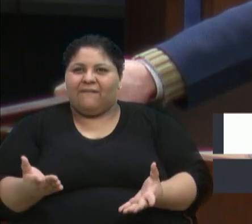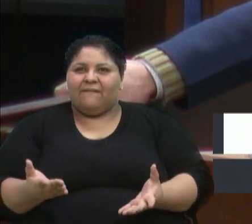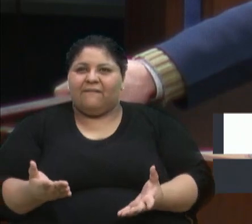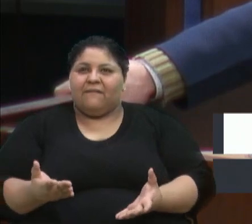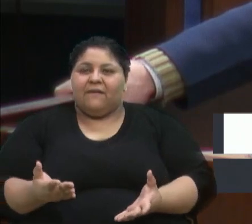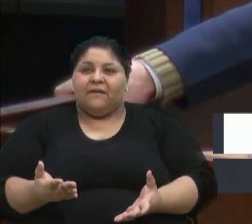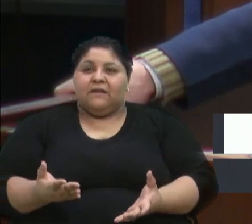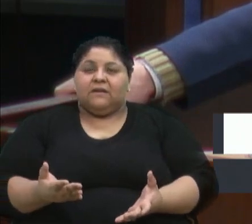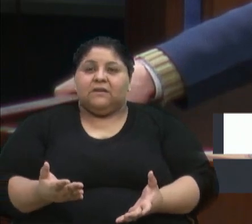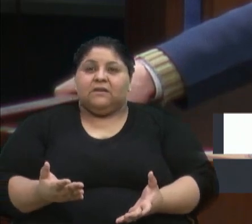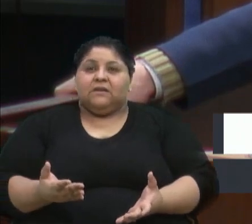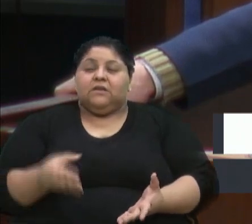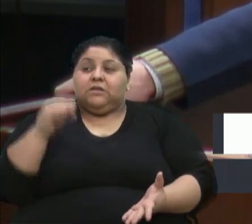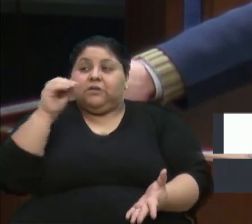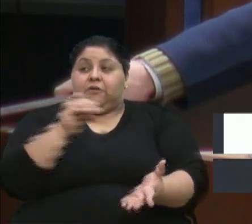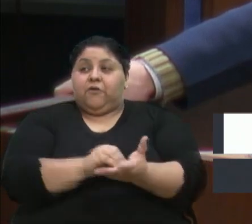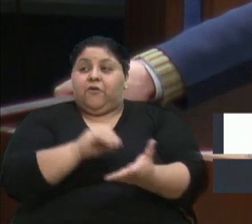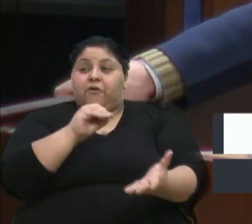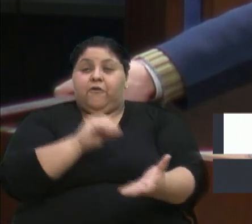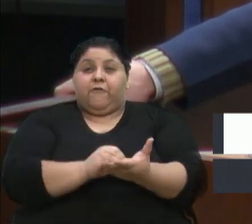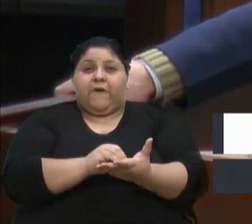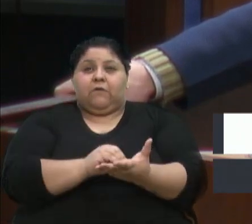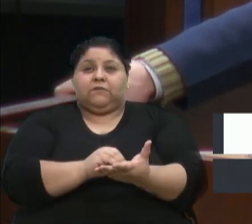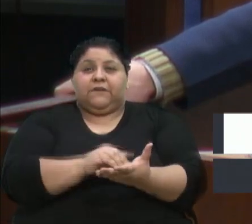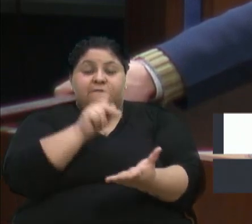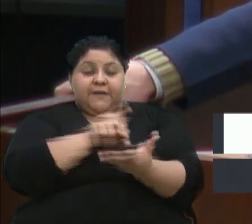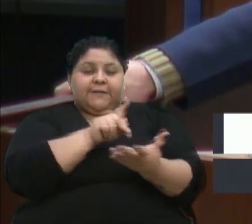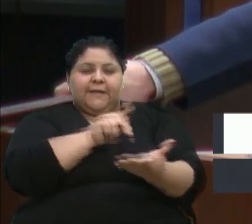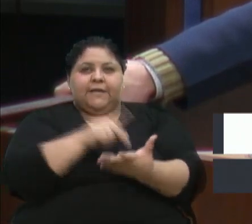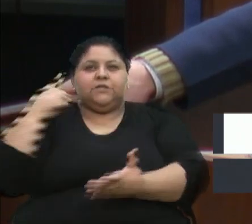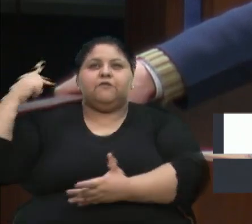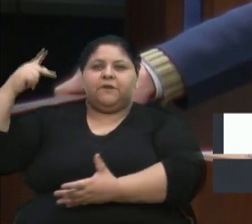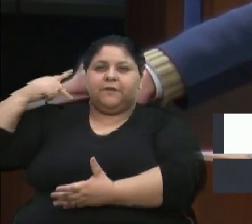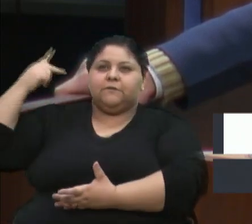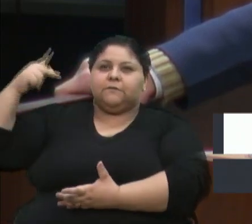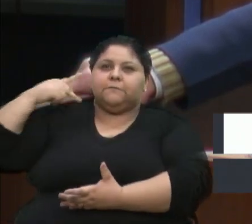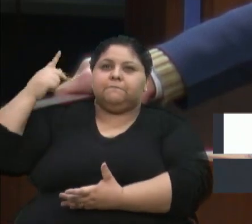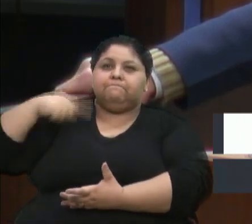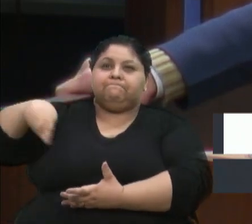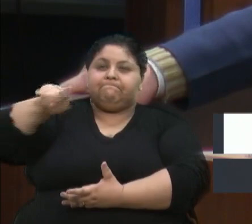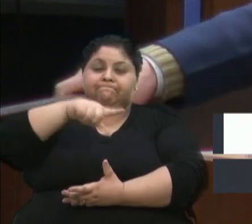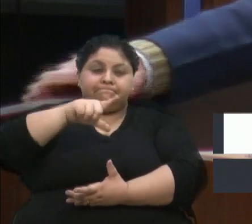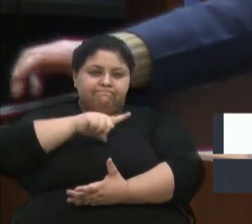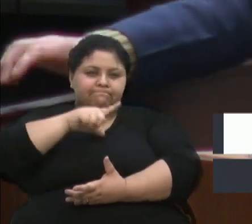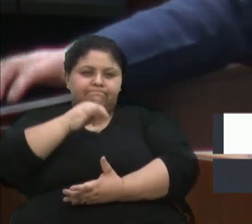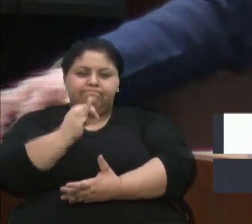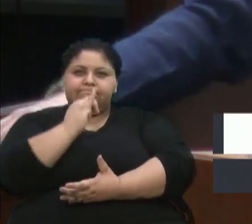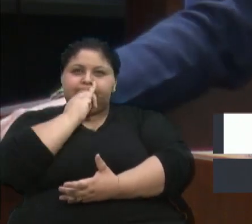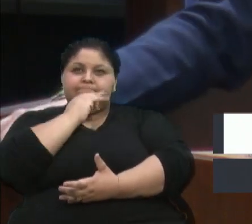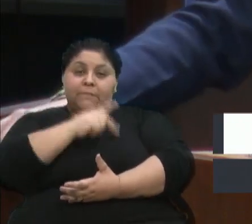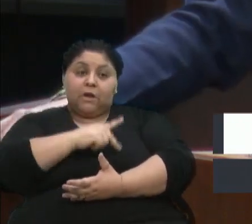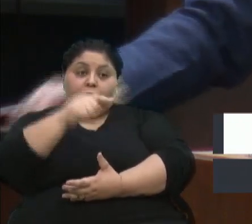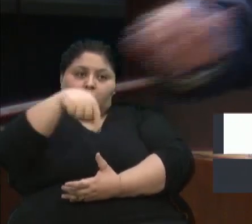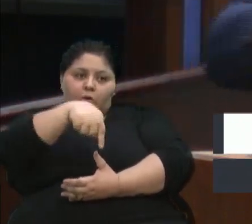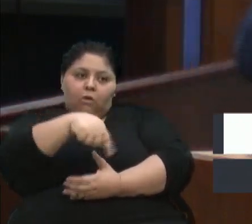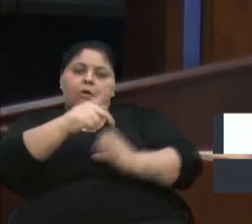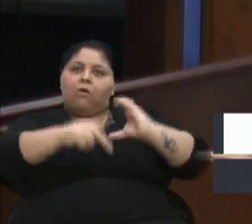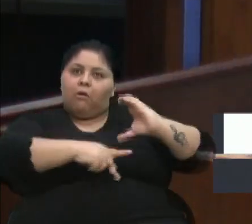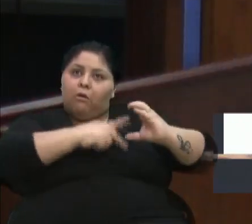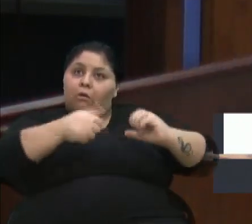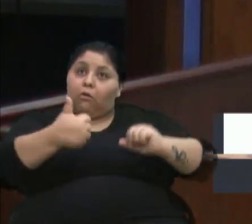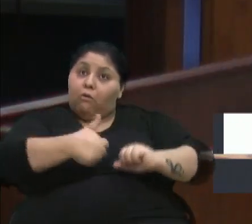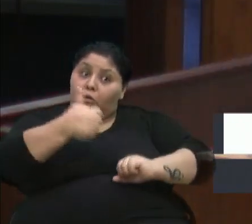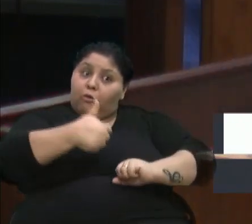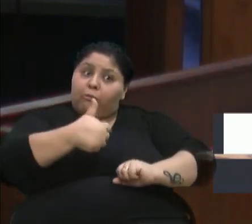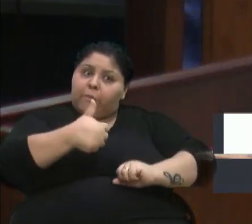certa descredibilidade ao vereador. E nós temos que ser exemplo. O presidente dessa casa tem que ser o primeiro a